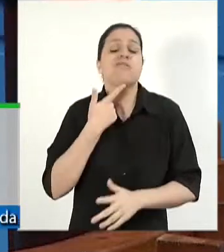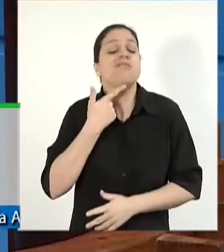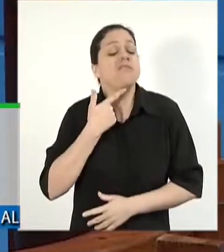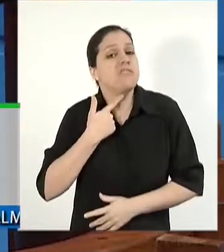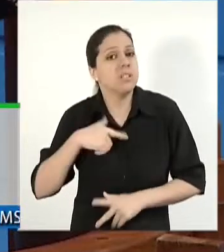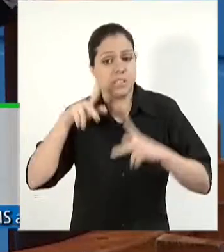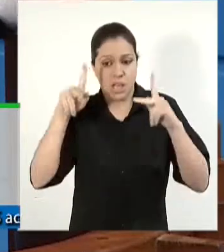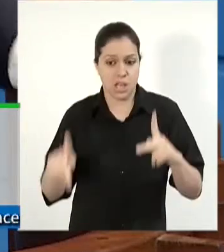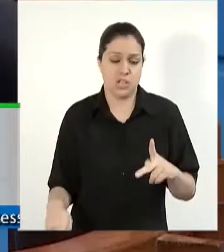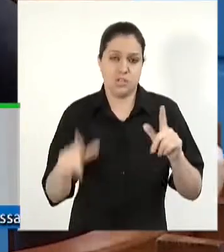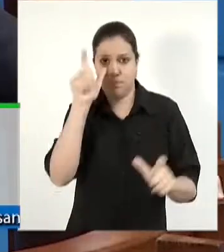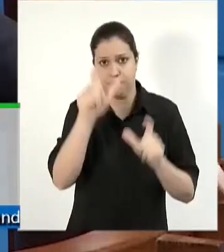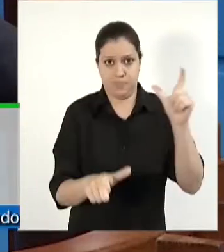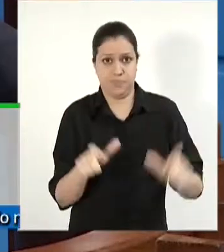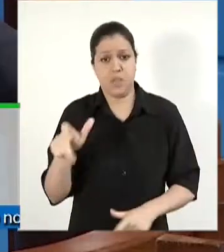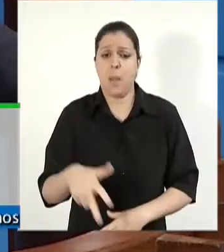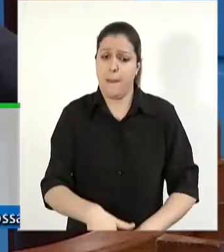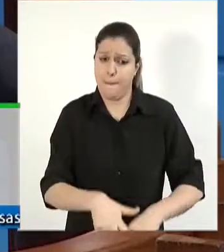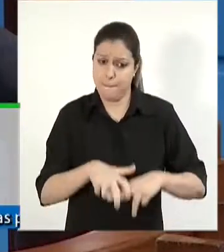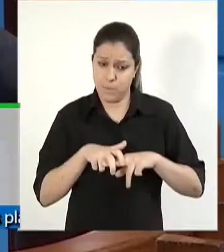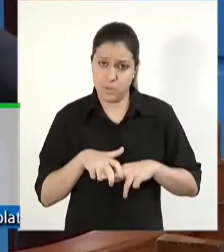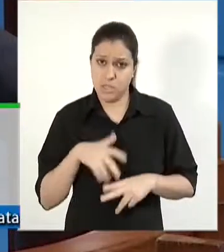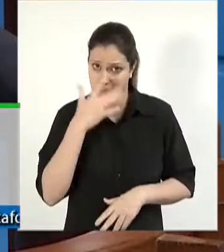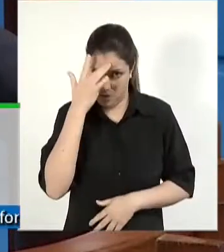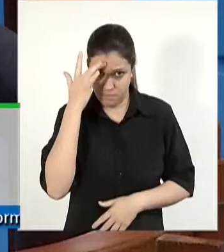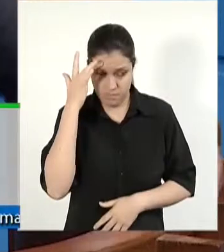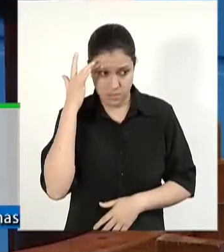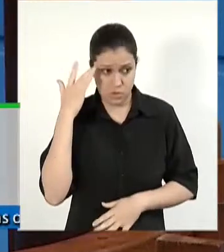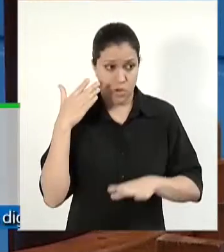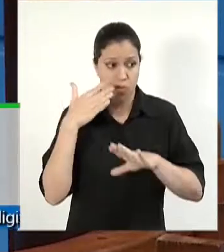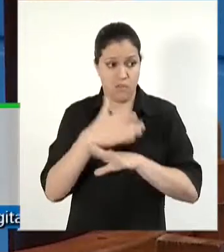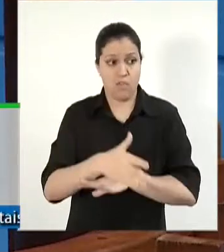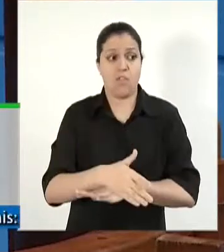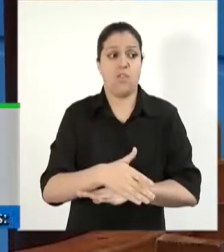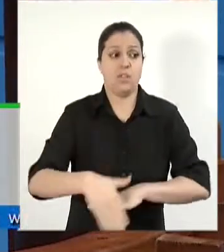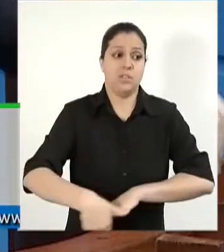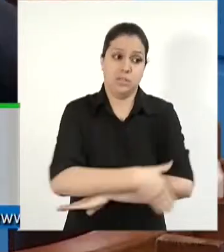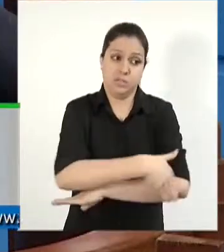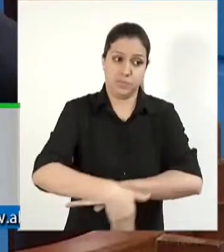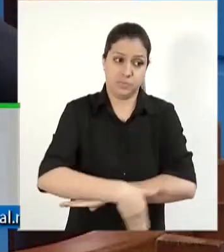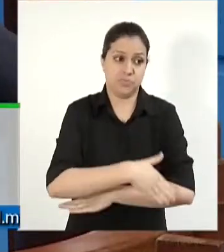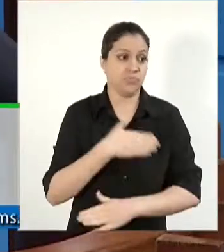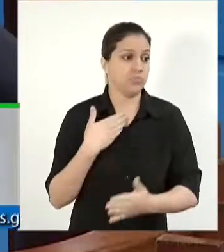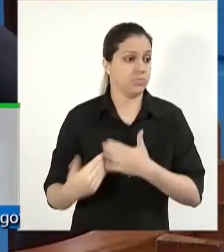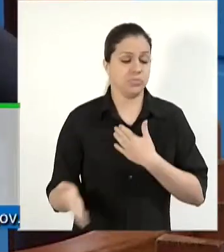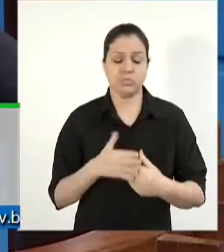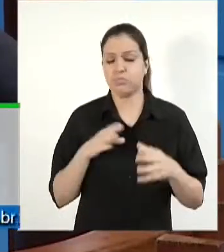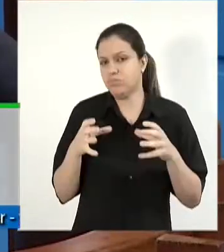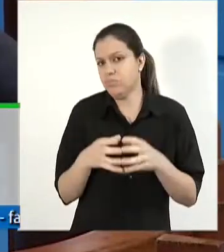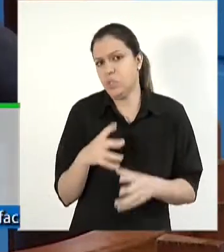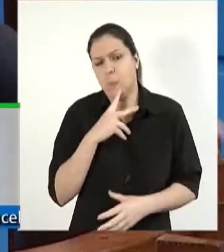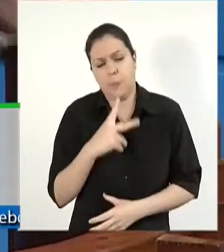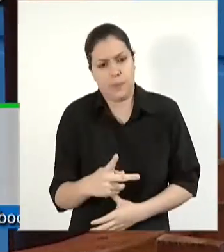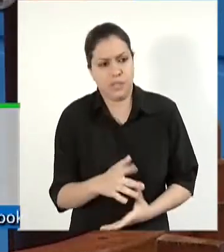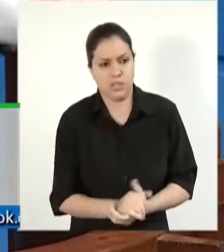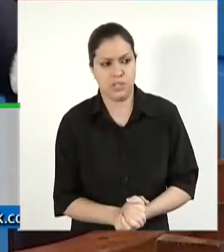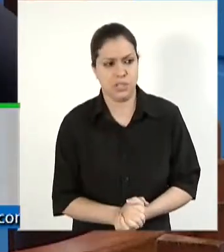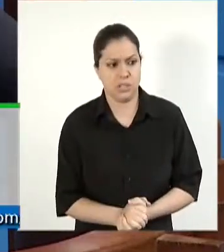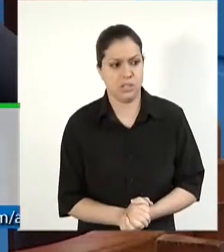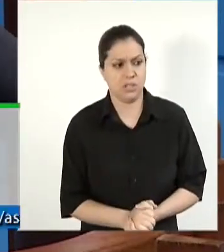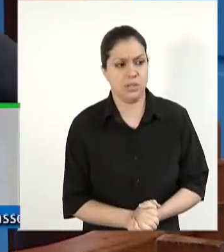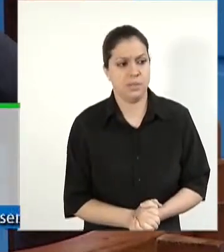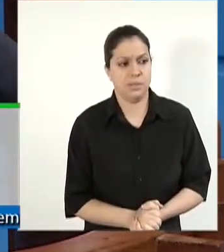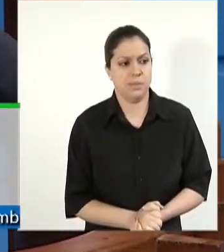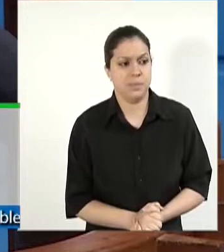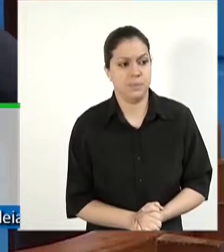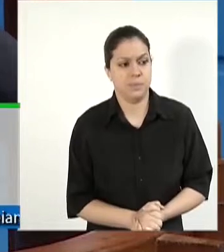Foi para isso que a população saiu às ruas, independente de qual questão partidária. Essa